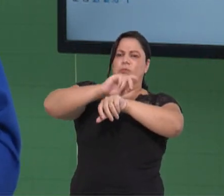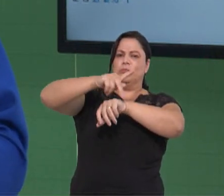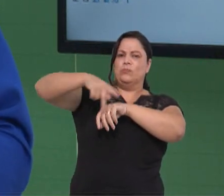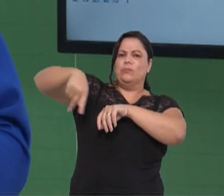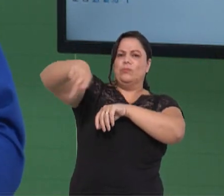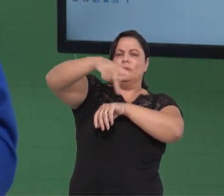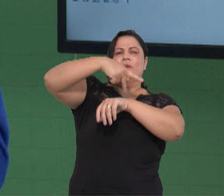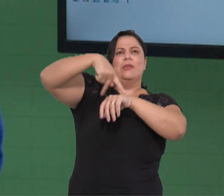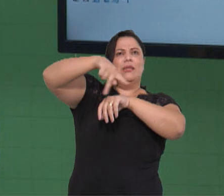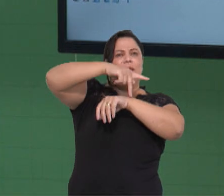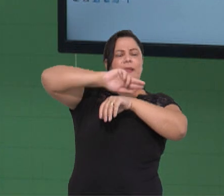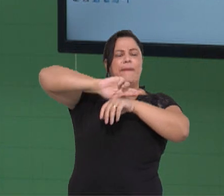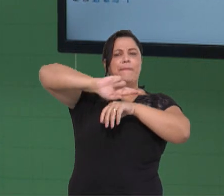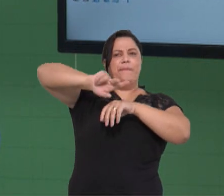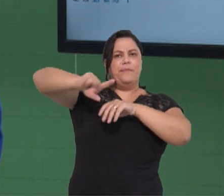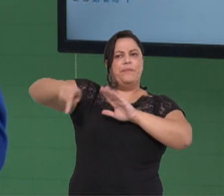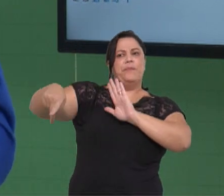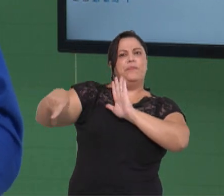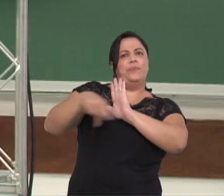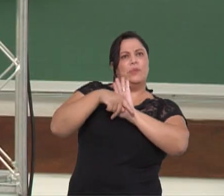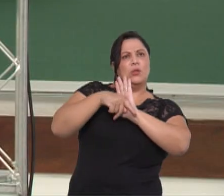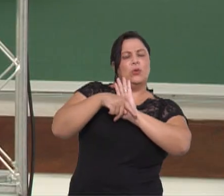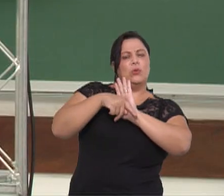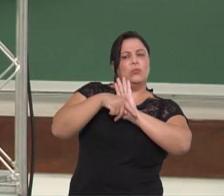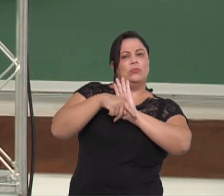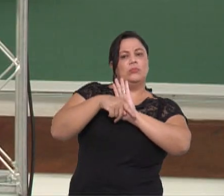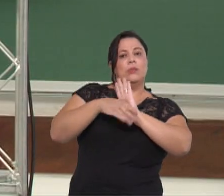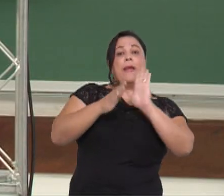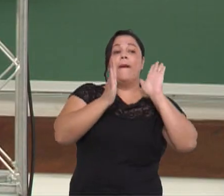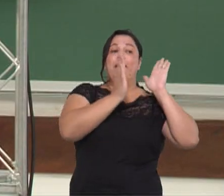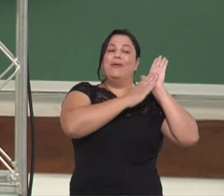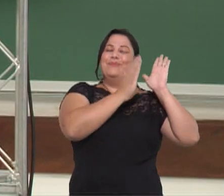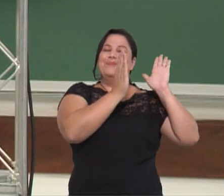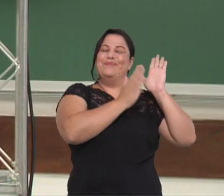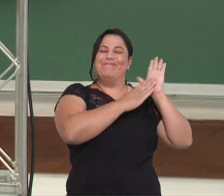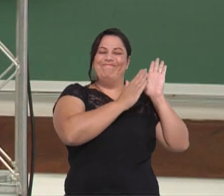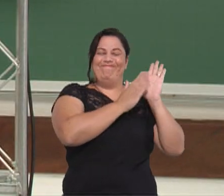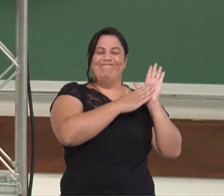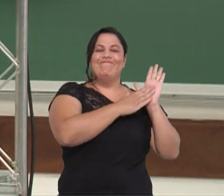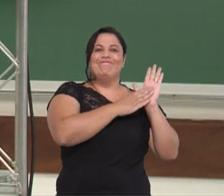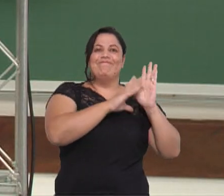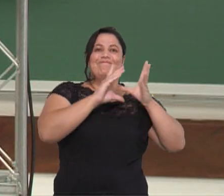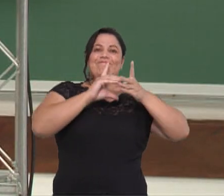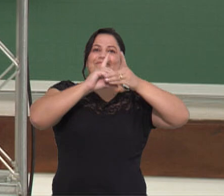uma proposta democrática. Por isso que nós chamamos esse período